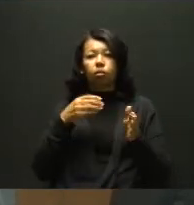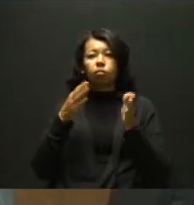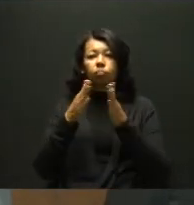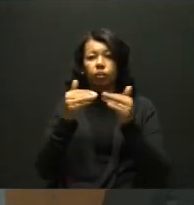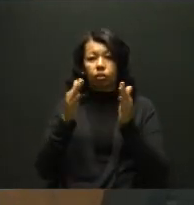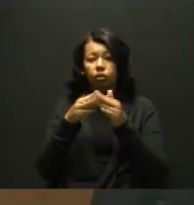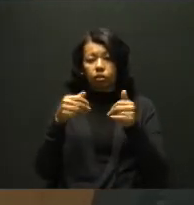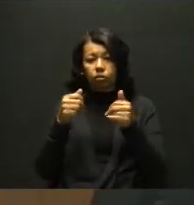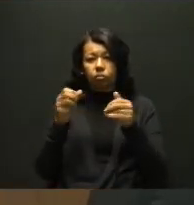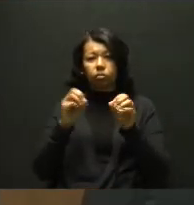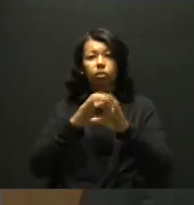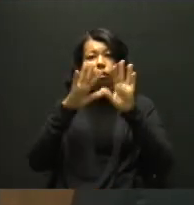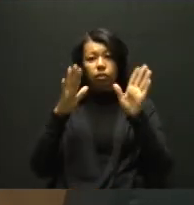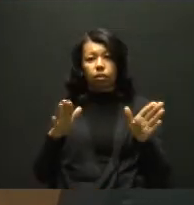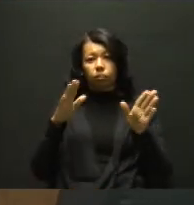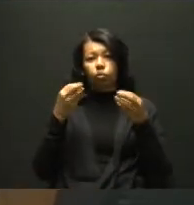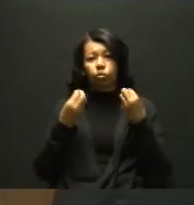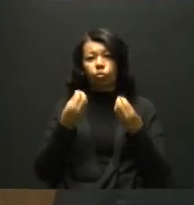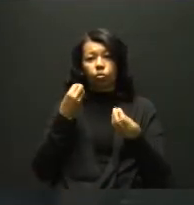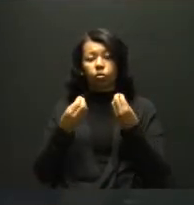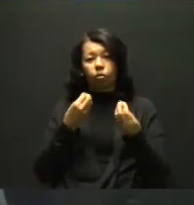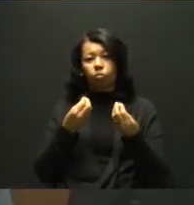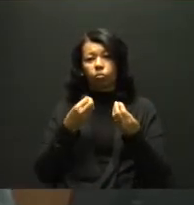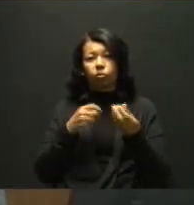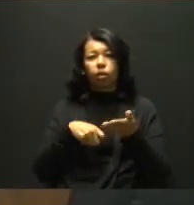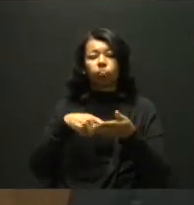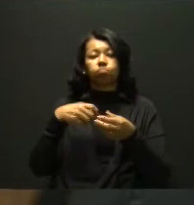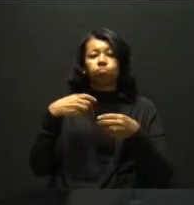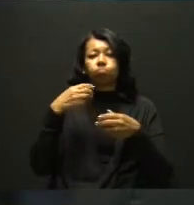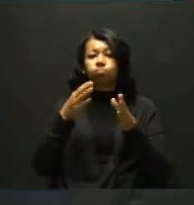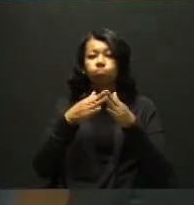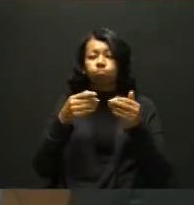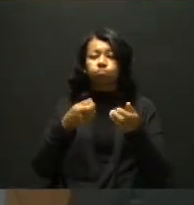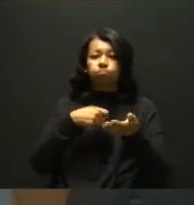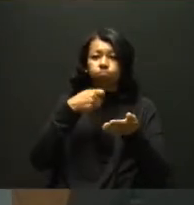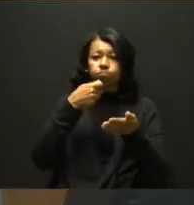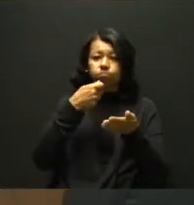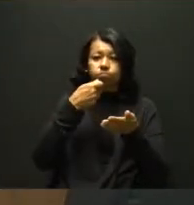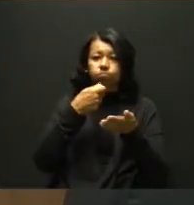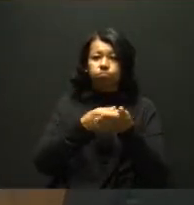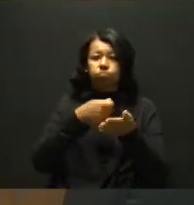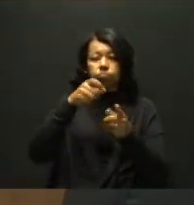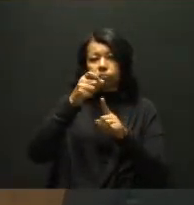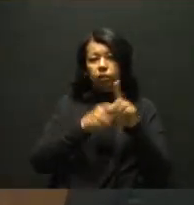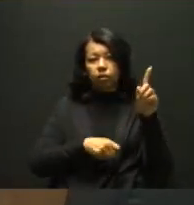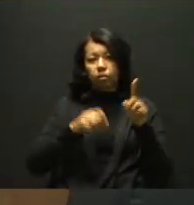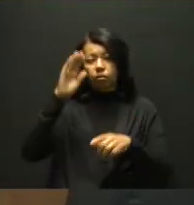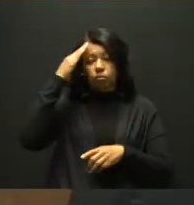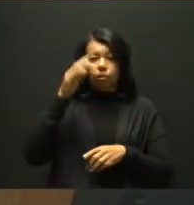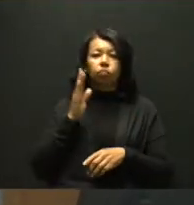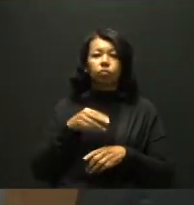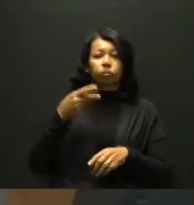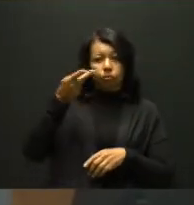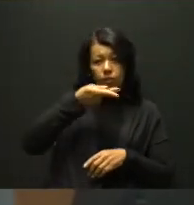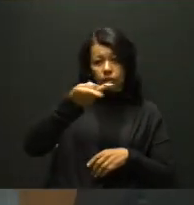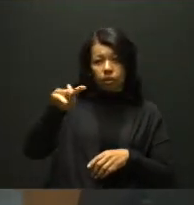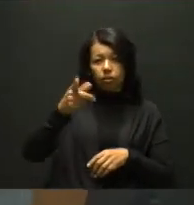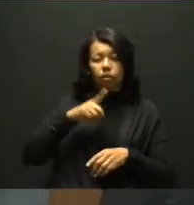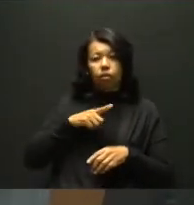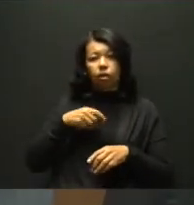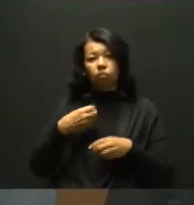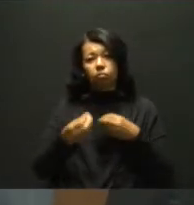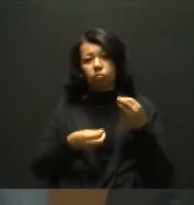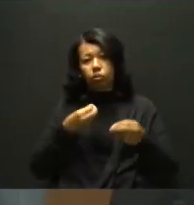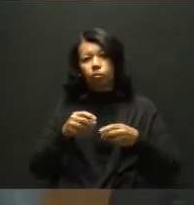esclarecimentos de que forma está sendo cobrado mensal que há um entendimento nós já fizemos visitas que há um controle